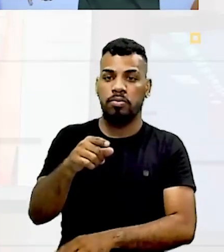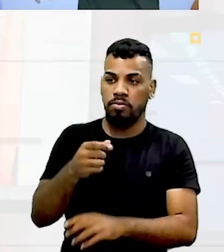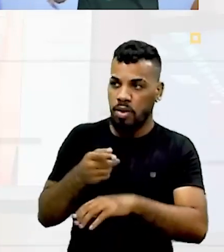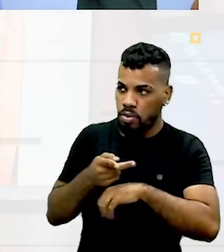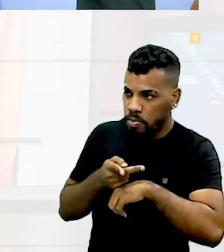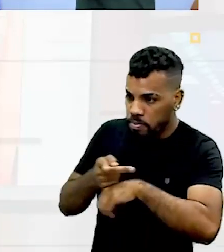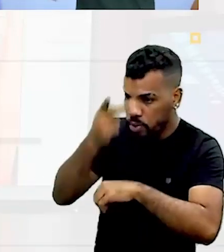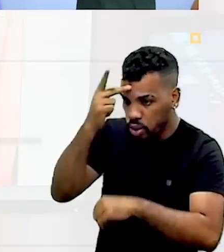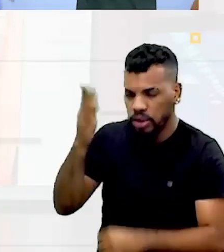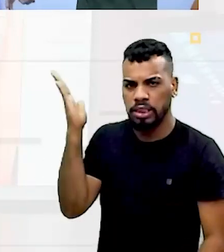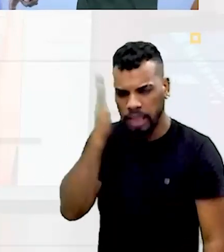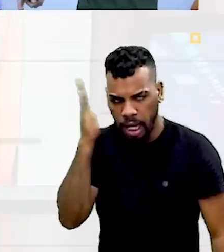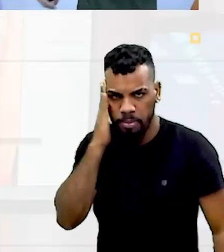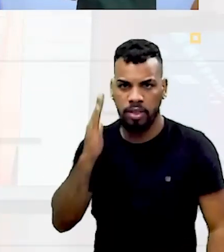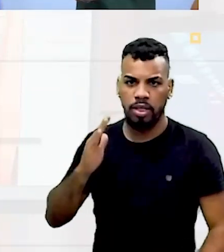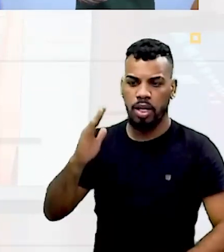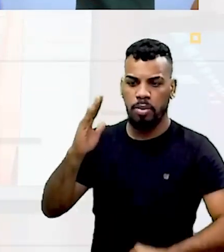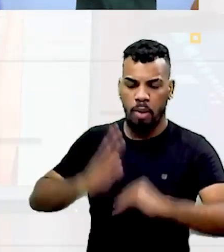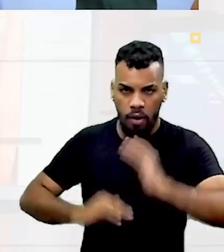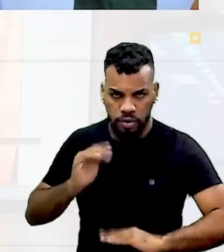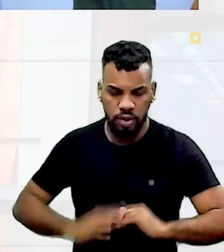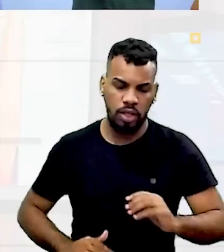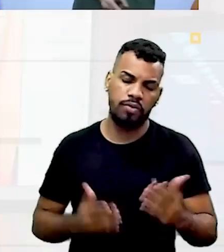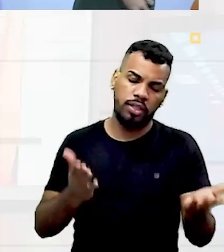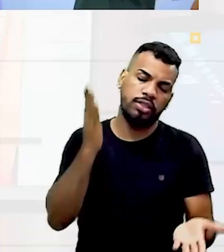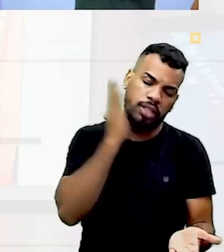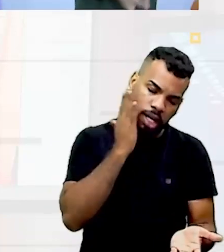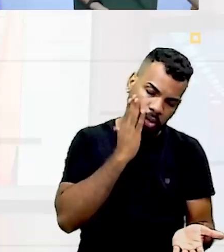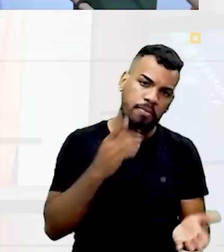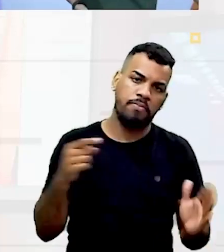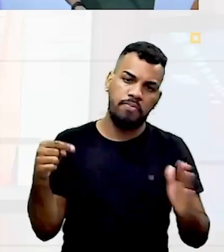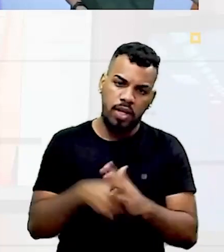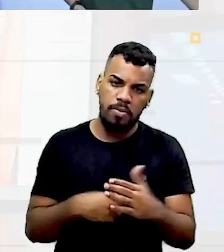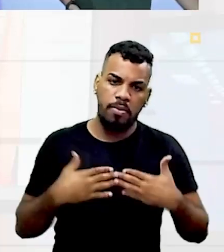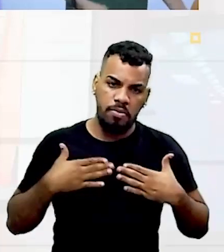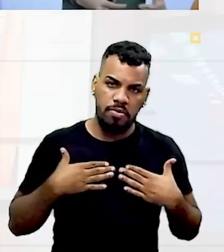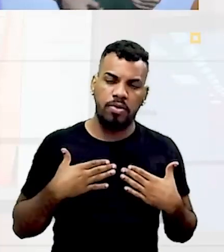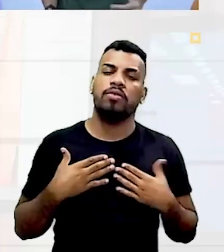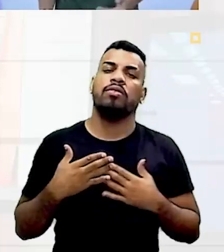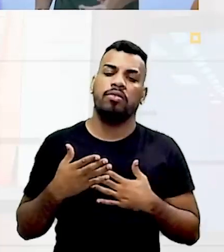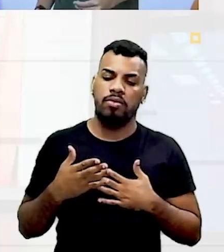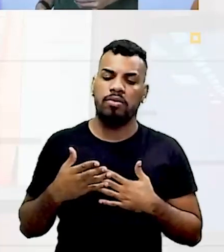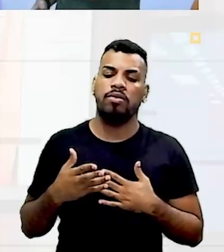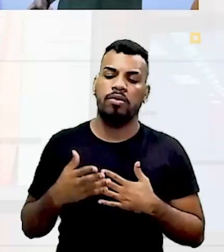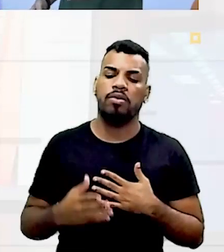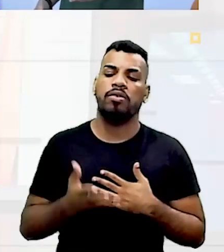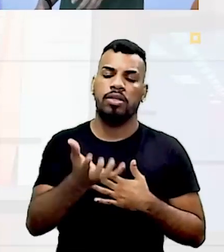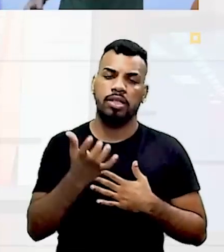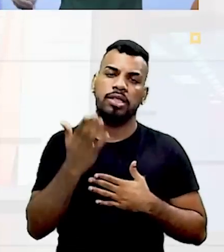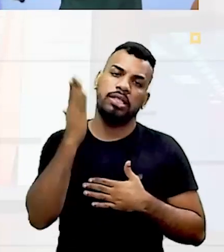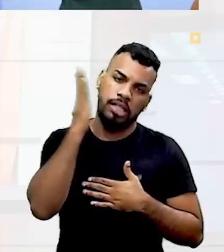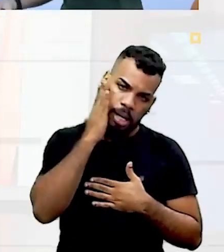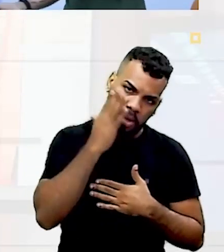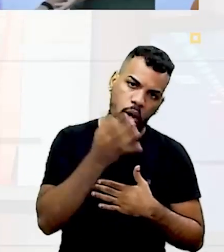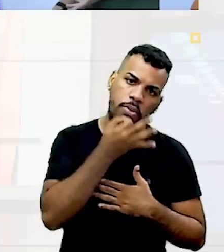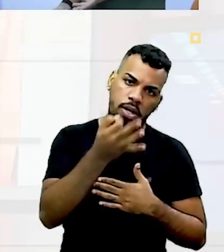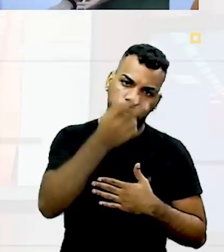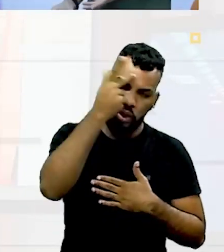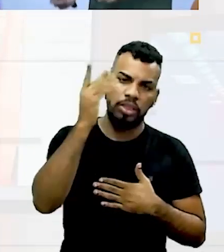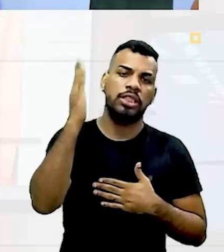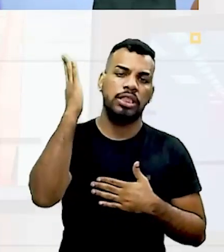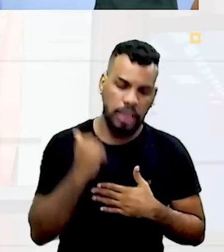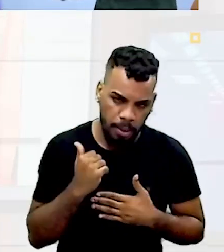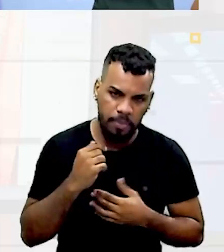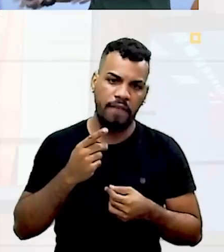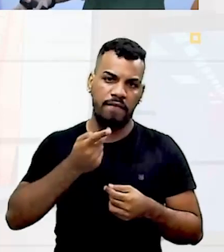sabem, pessoas profissionais. Claro, você pode perguntar para amigos seus, mas você vai querer também a opinião de alguém que sabe do que está